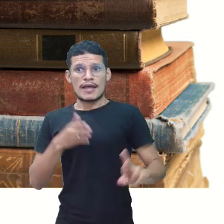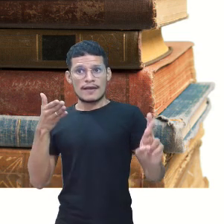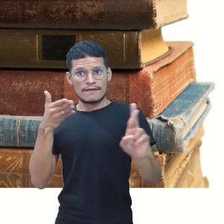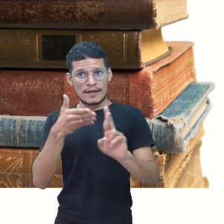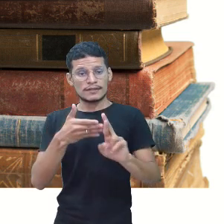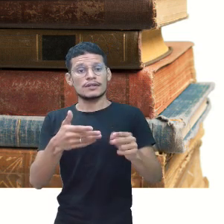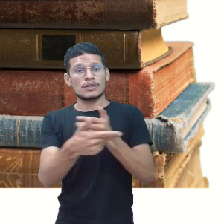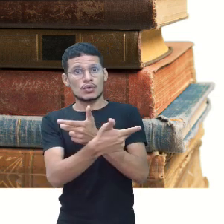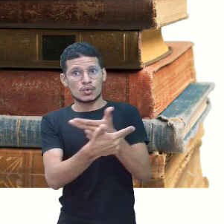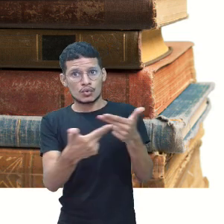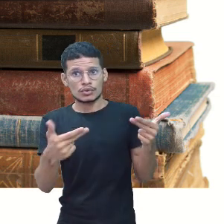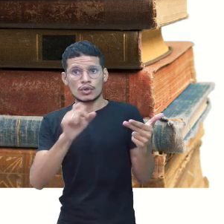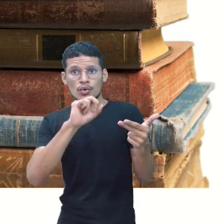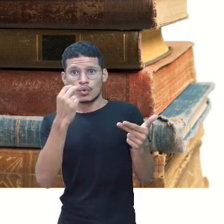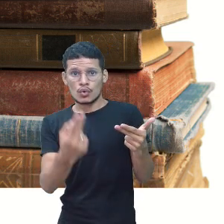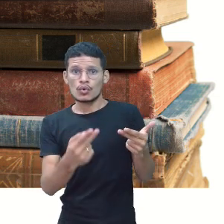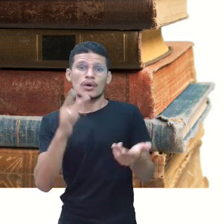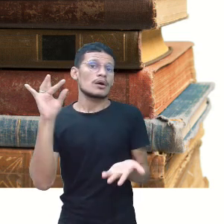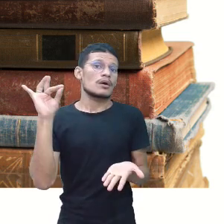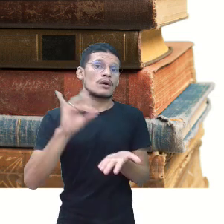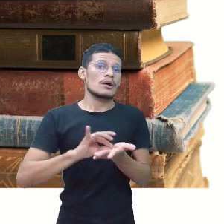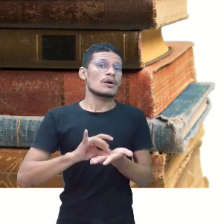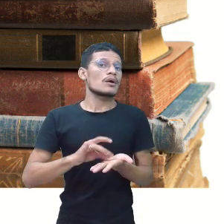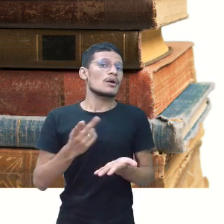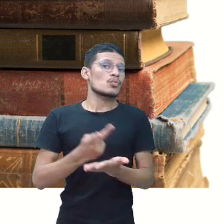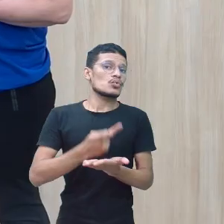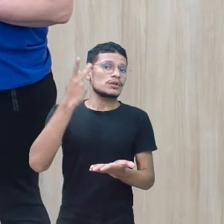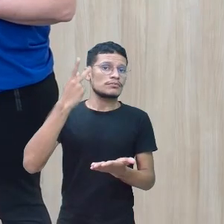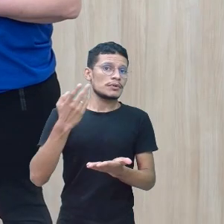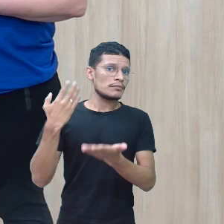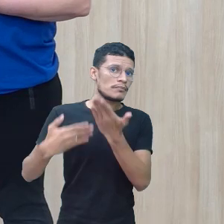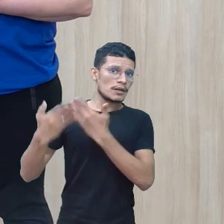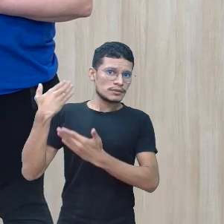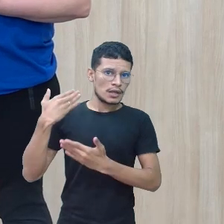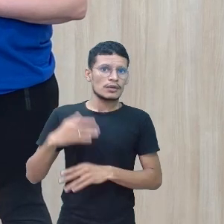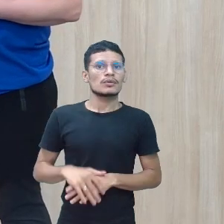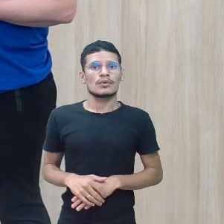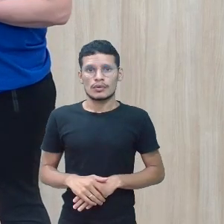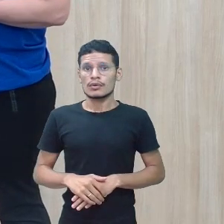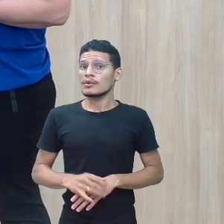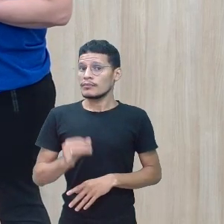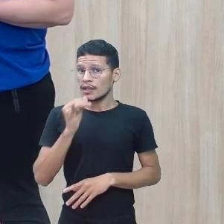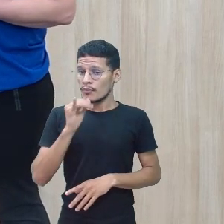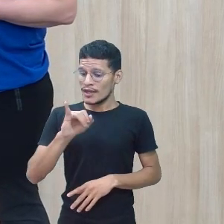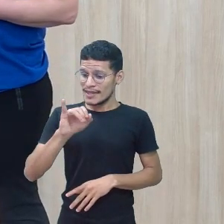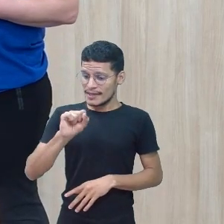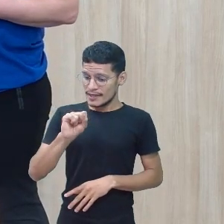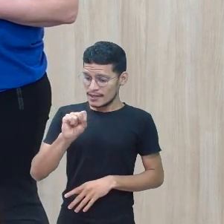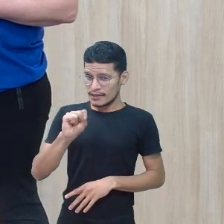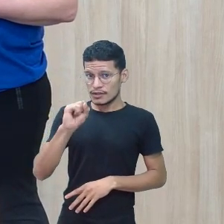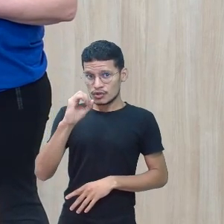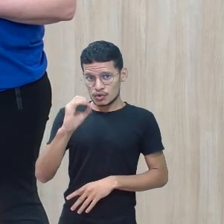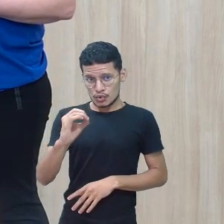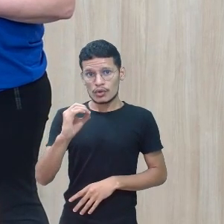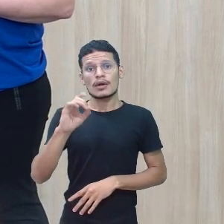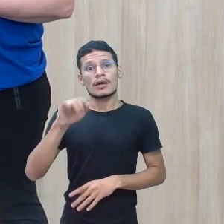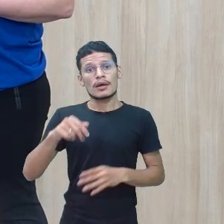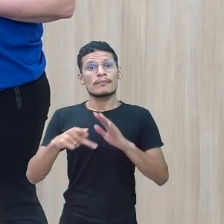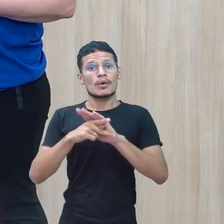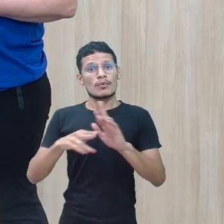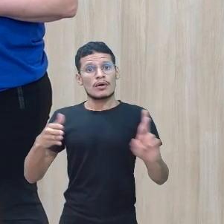a coisas ou fatos passados. Isso é usado para